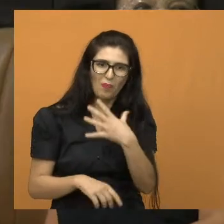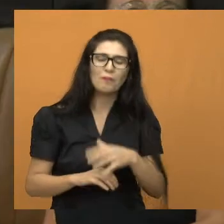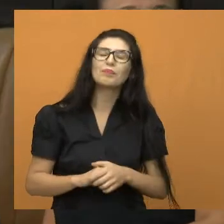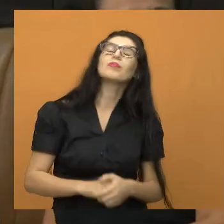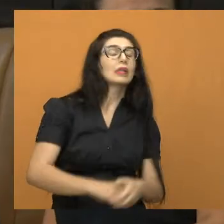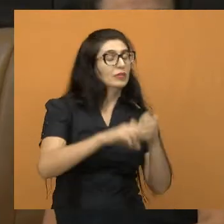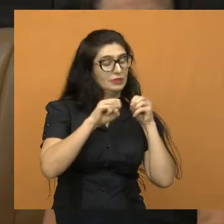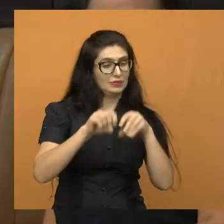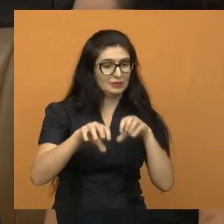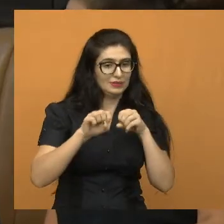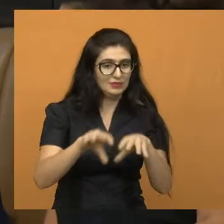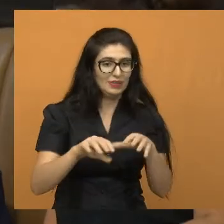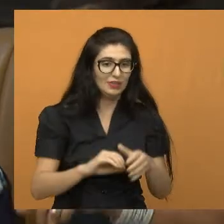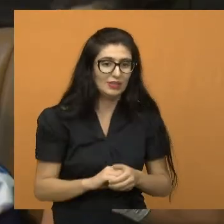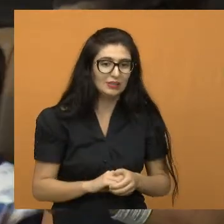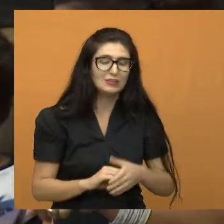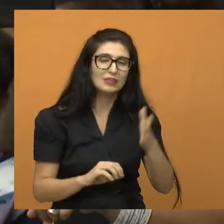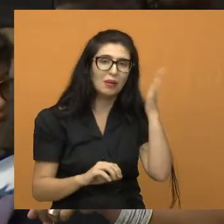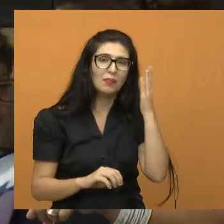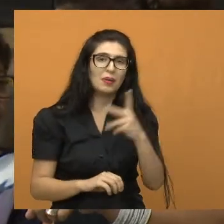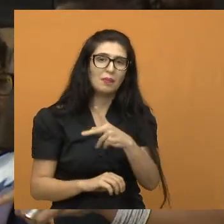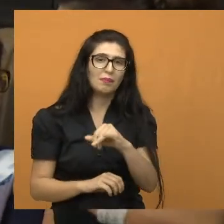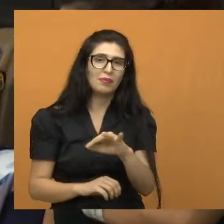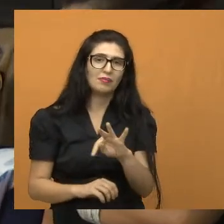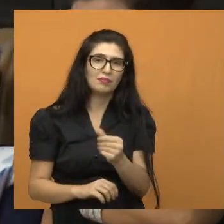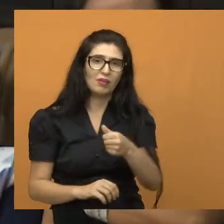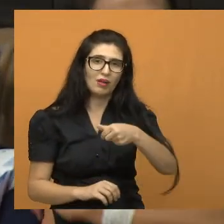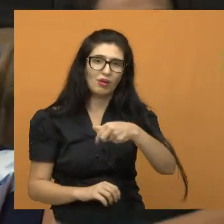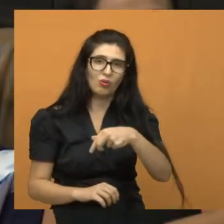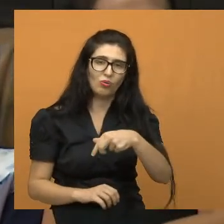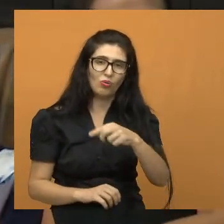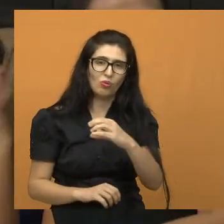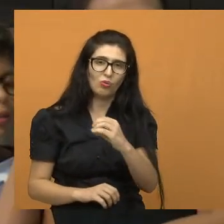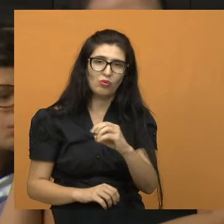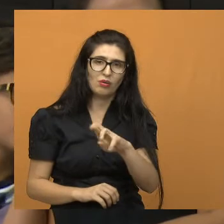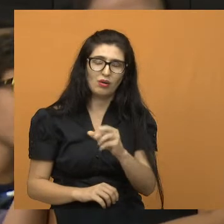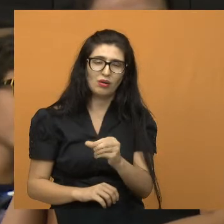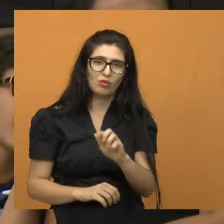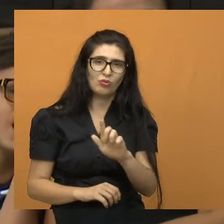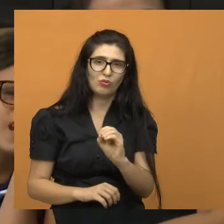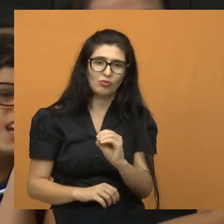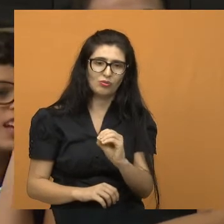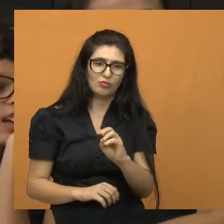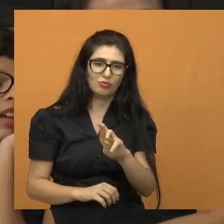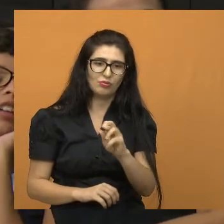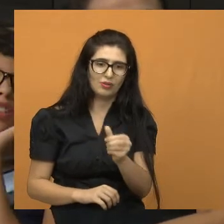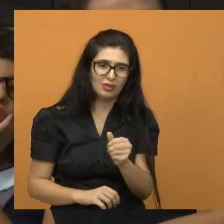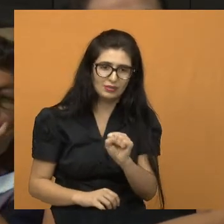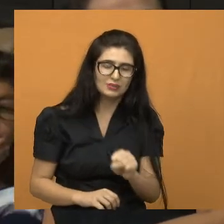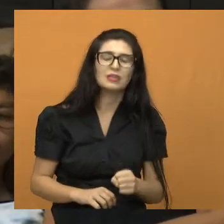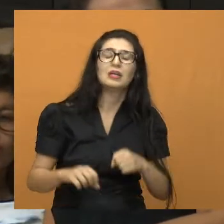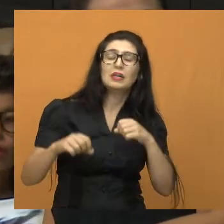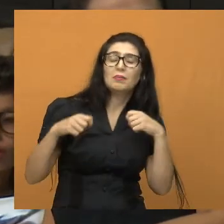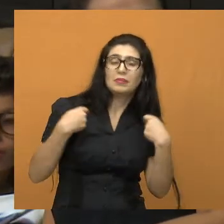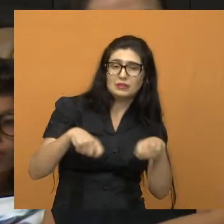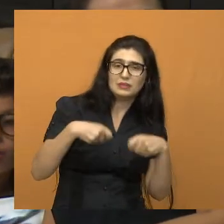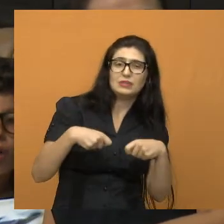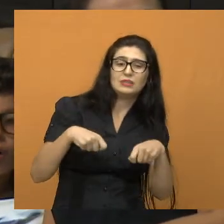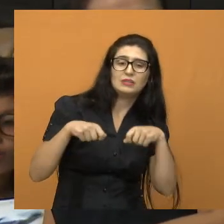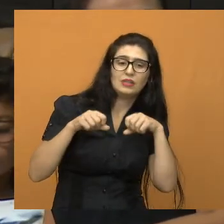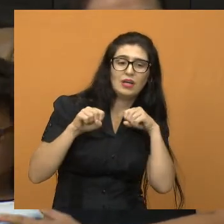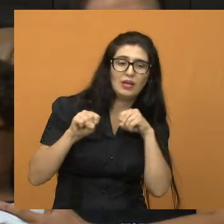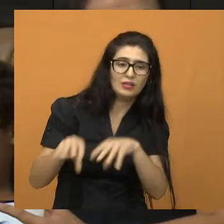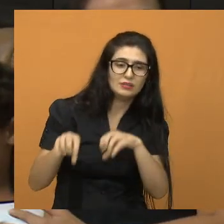gregos, se não me engano, de Pitágoras ou de Tales de Mileto, que diz: eduque uma criança para não ter que punir um adulto, né?